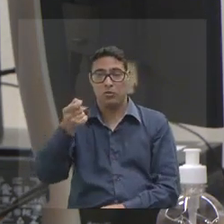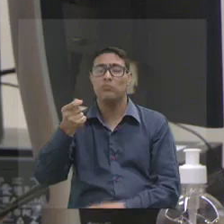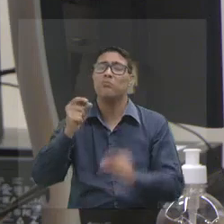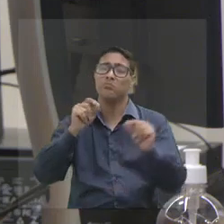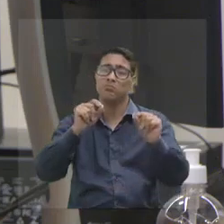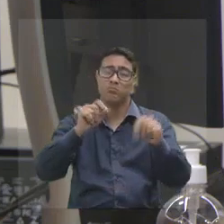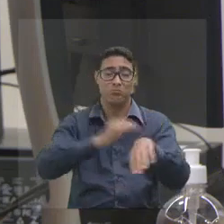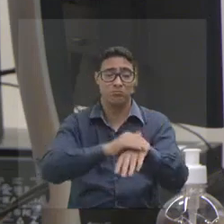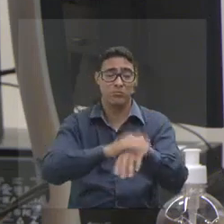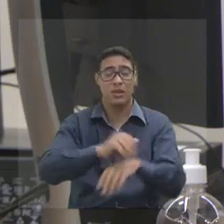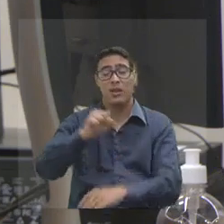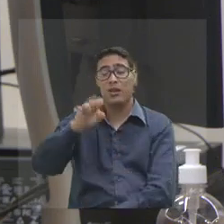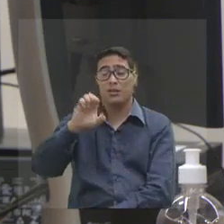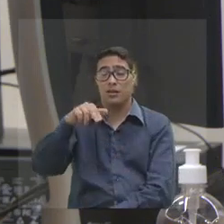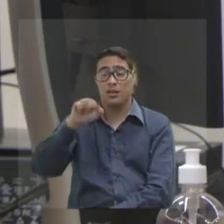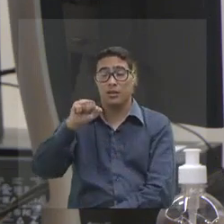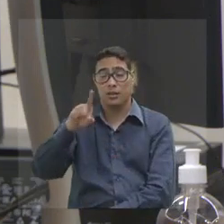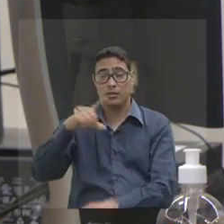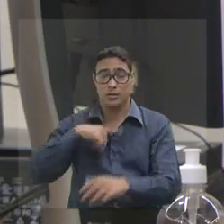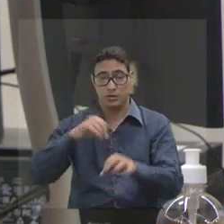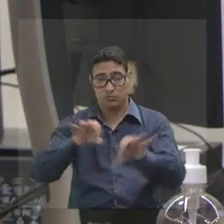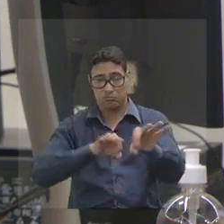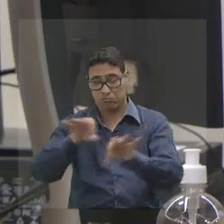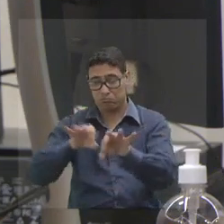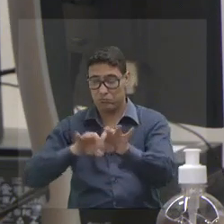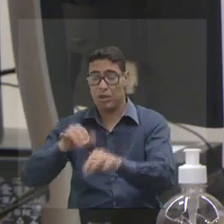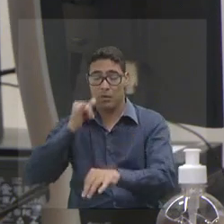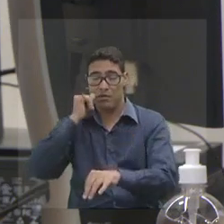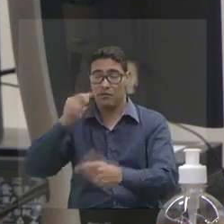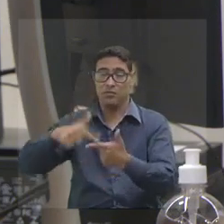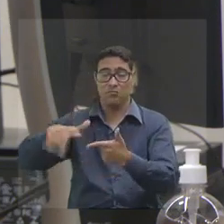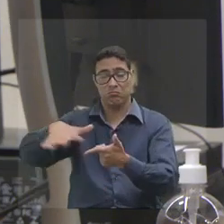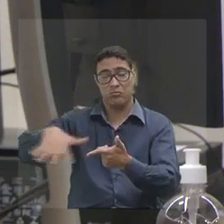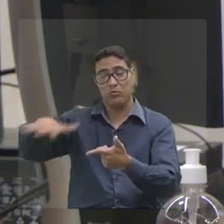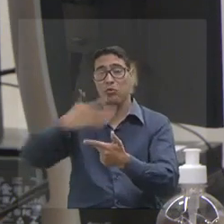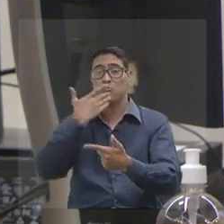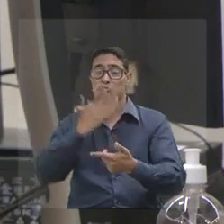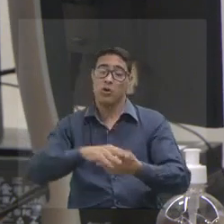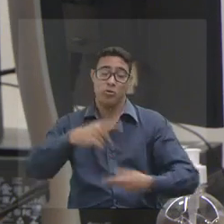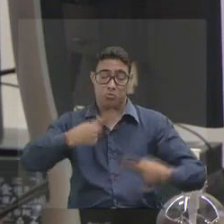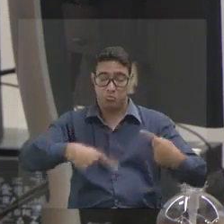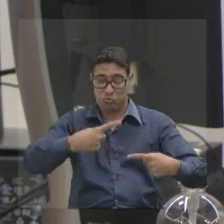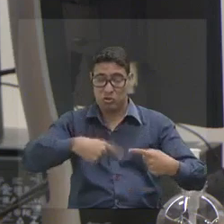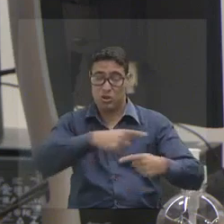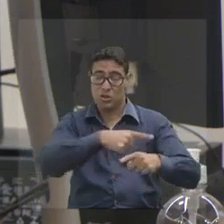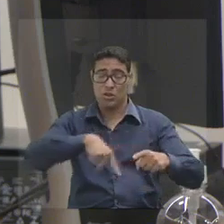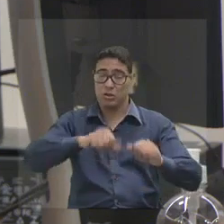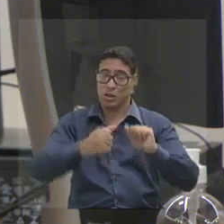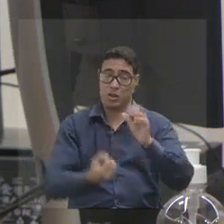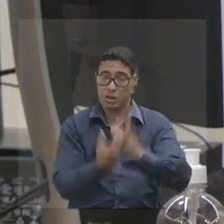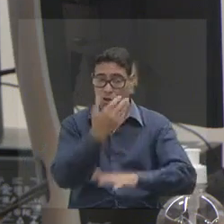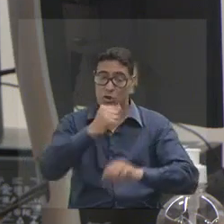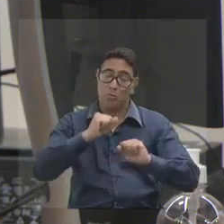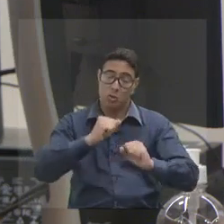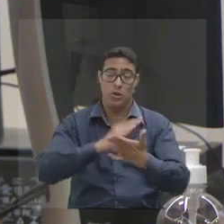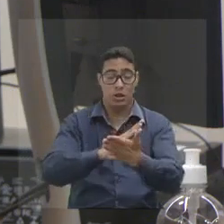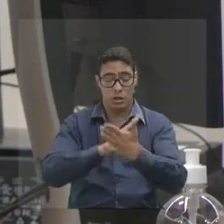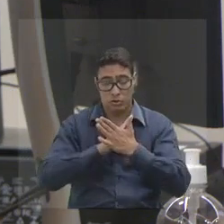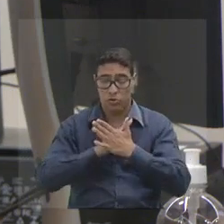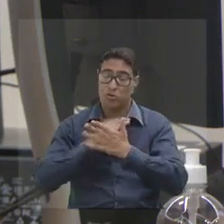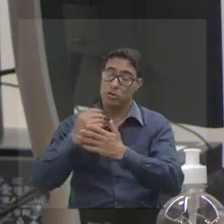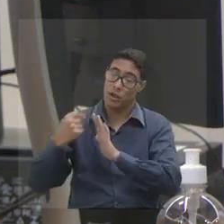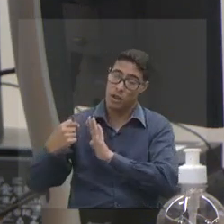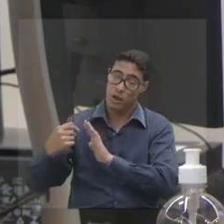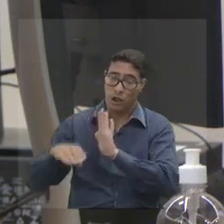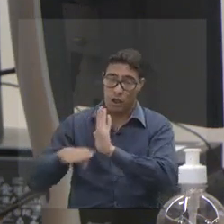né para mitigação dessa ameaça Quais as políticas que a senhora tá propondo e poderá nos ajudar a levar para essas regiões